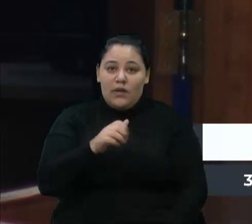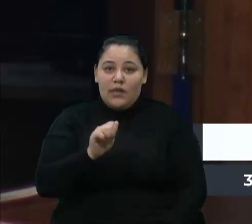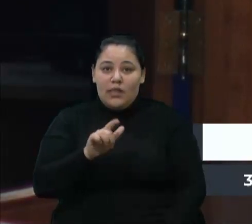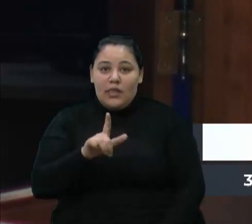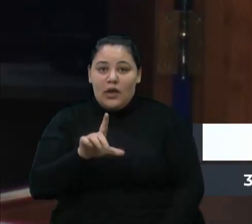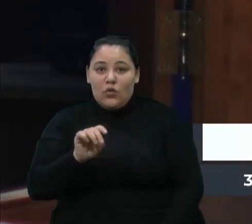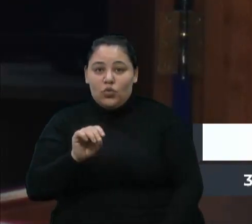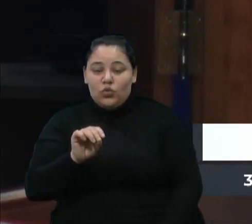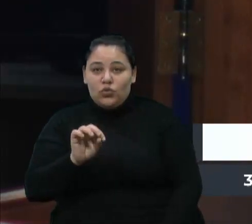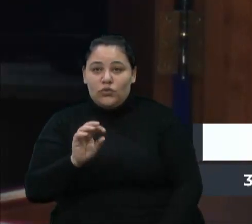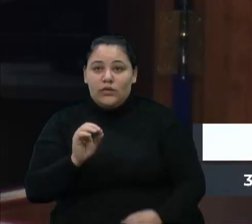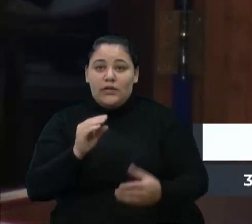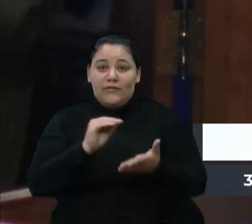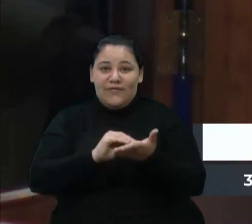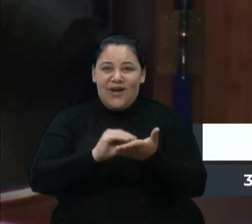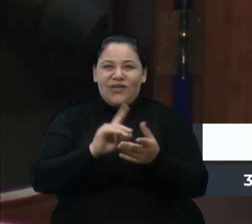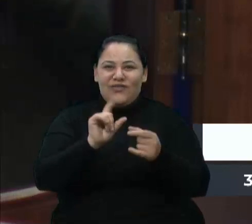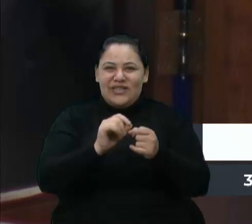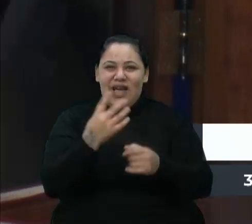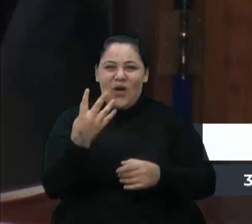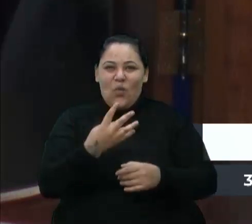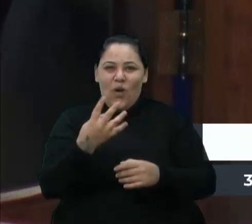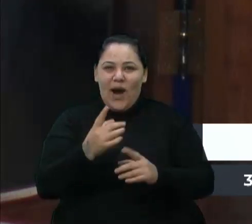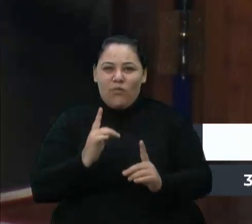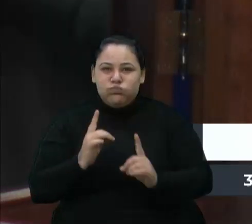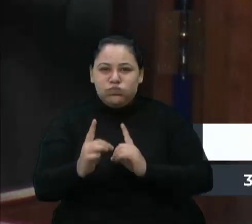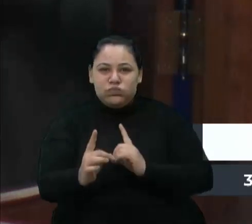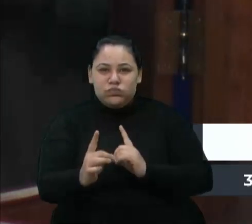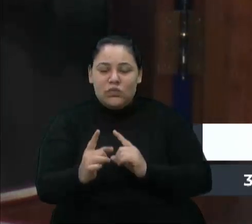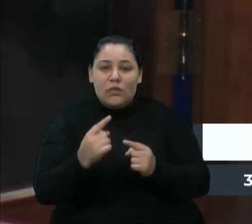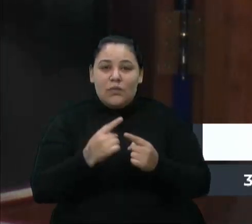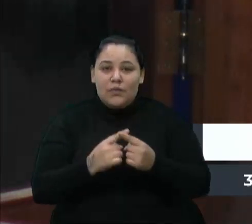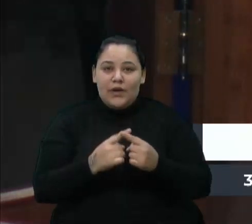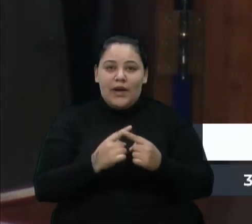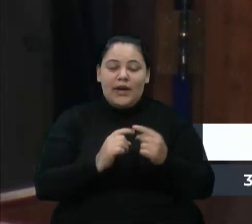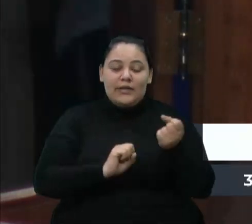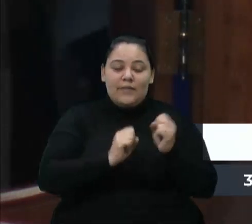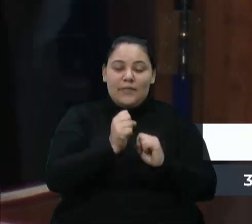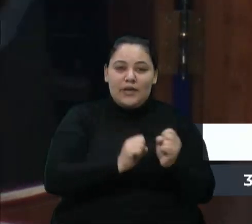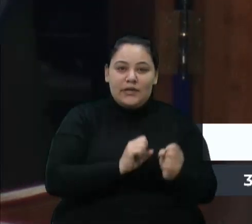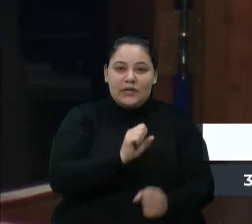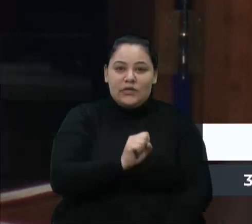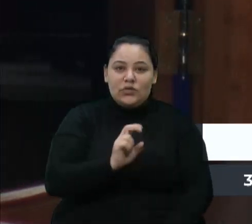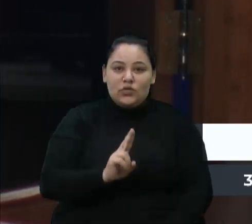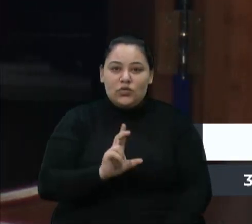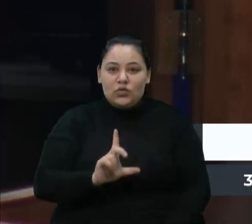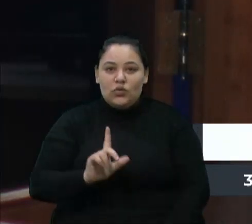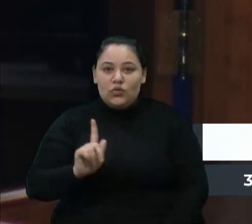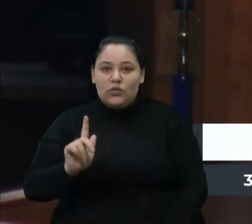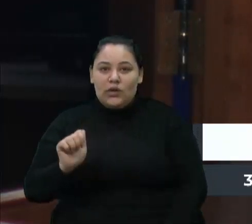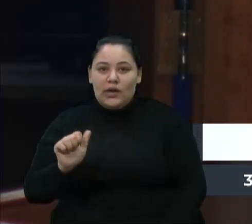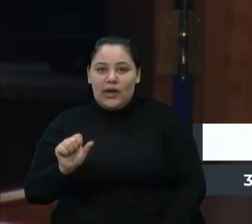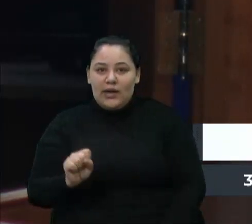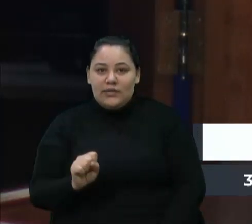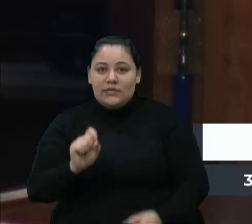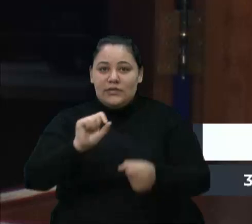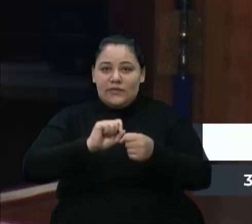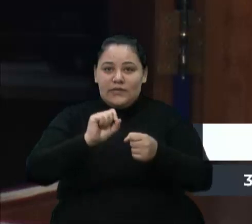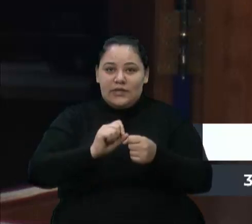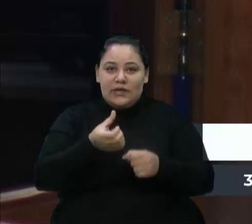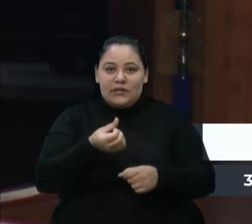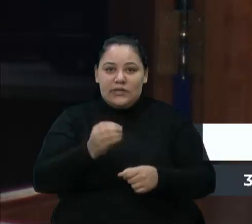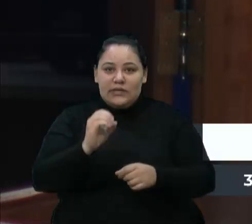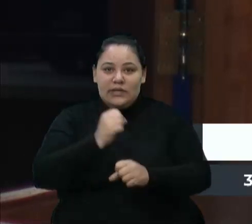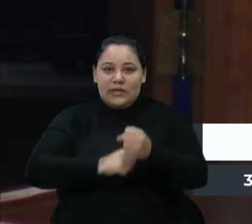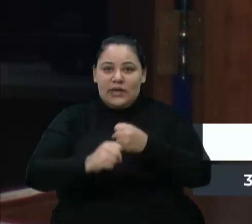fazer por causa da empresa Sulgás, que quando foi feita a duplicação, há 60 anos